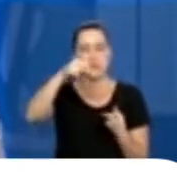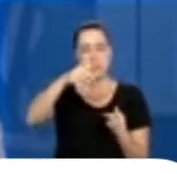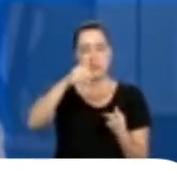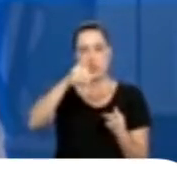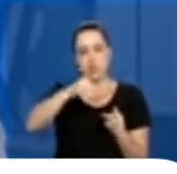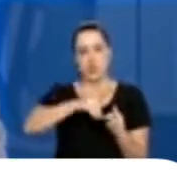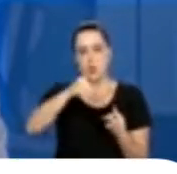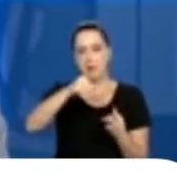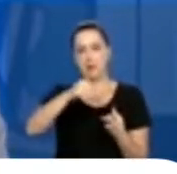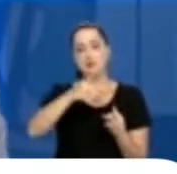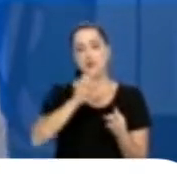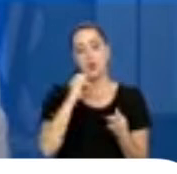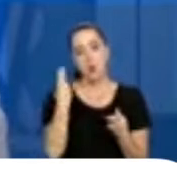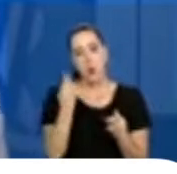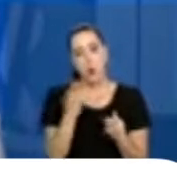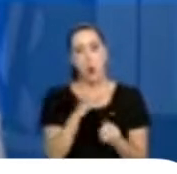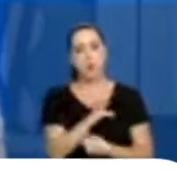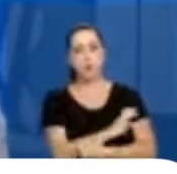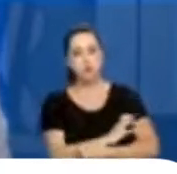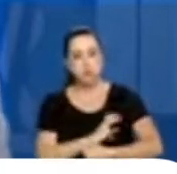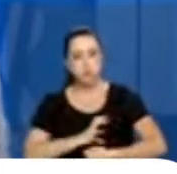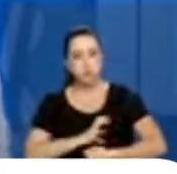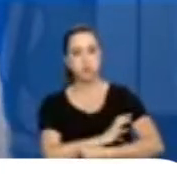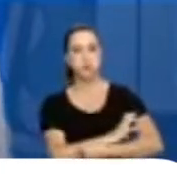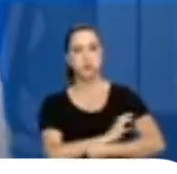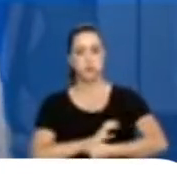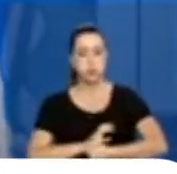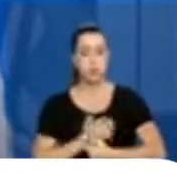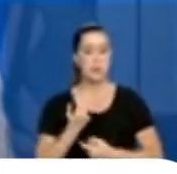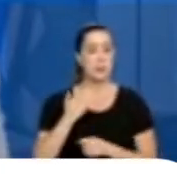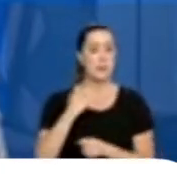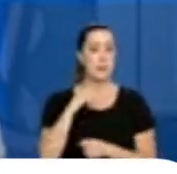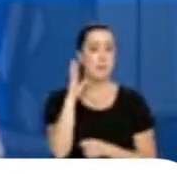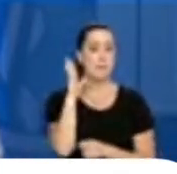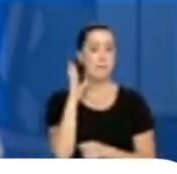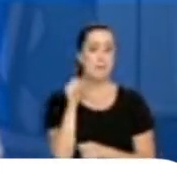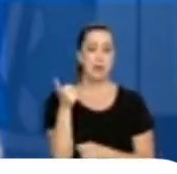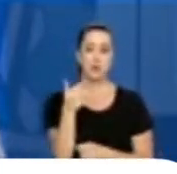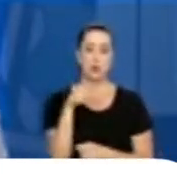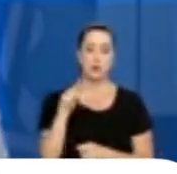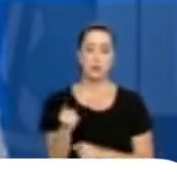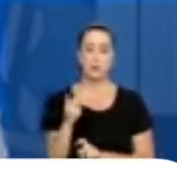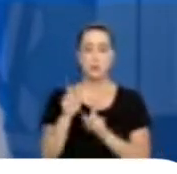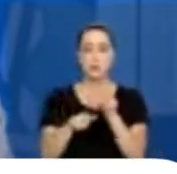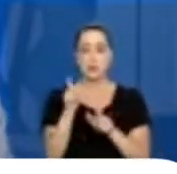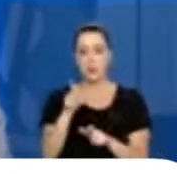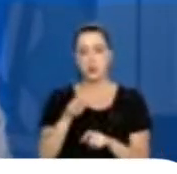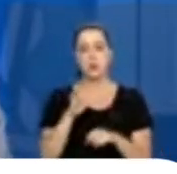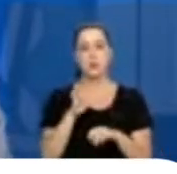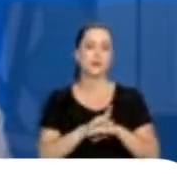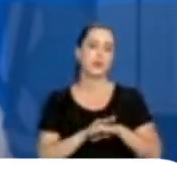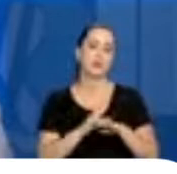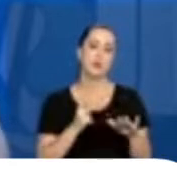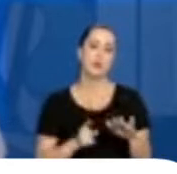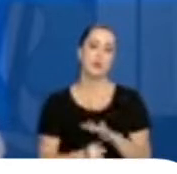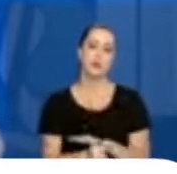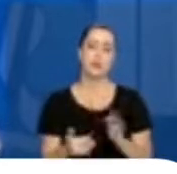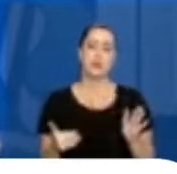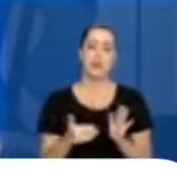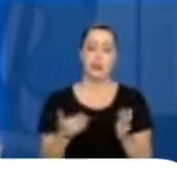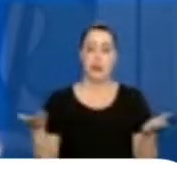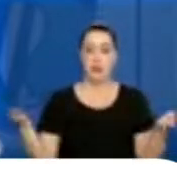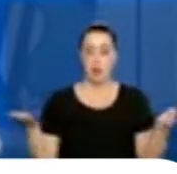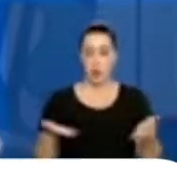hipertensão, e cerca de 12 mil pessoas têm mais de uma doença crônica. Este é o padrão até o